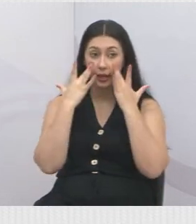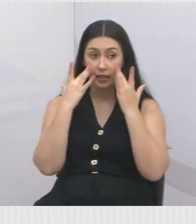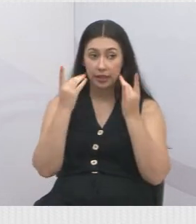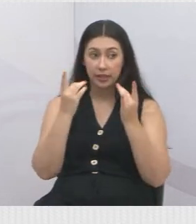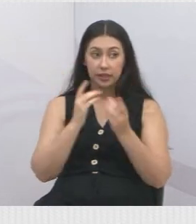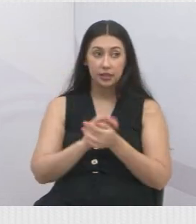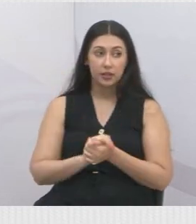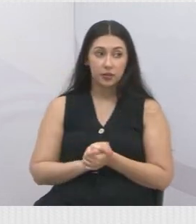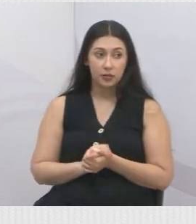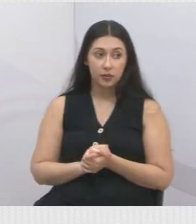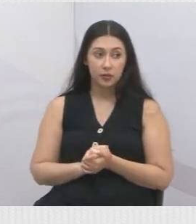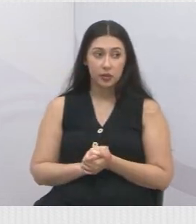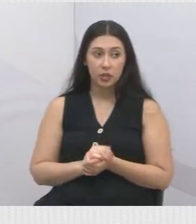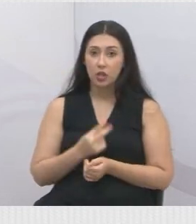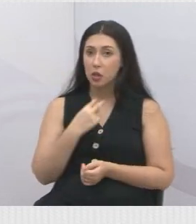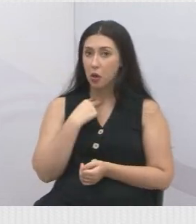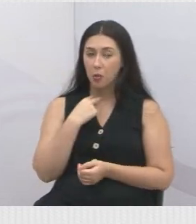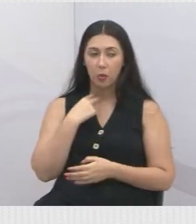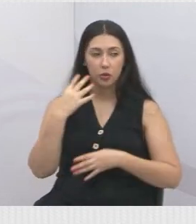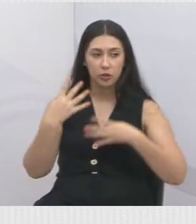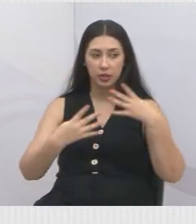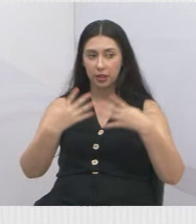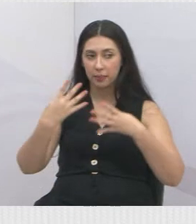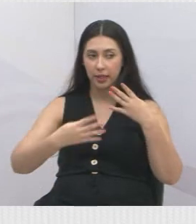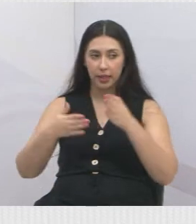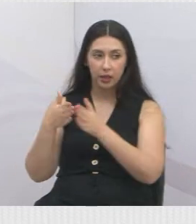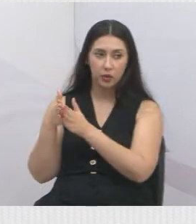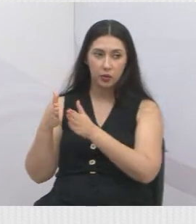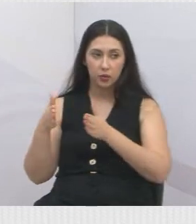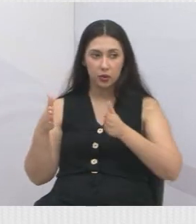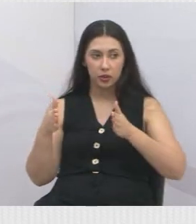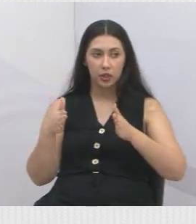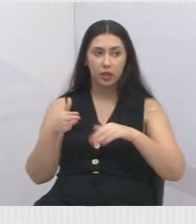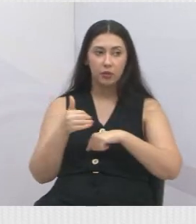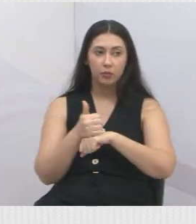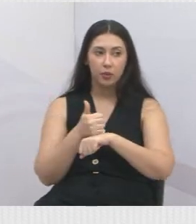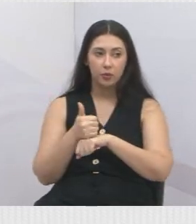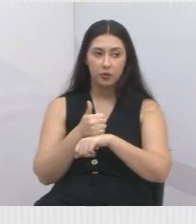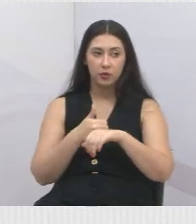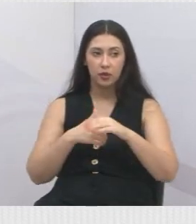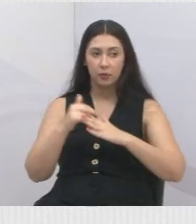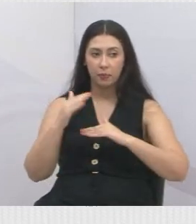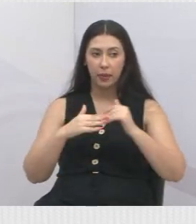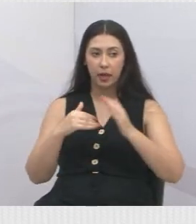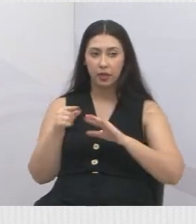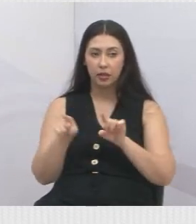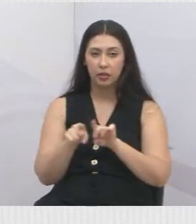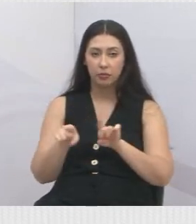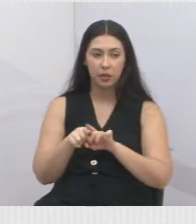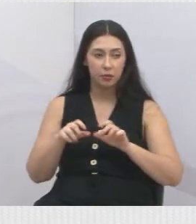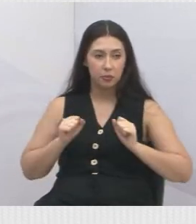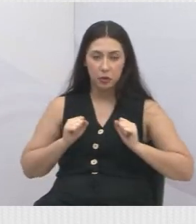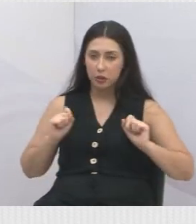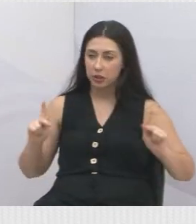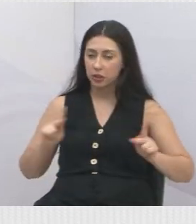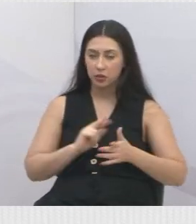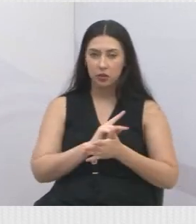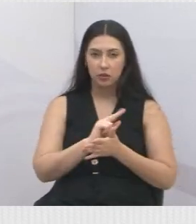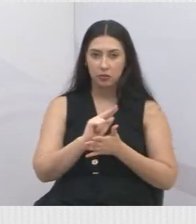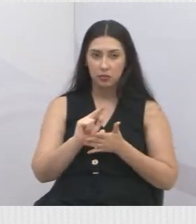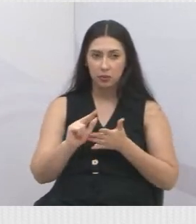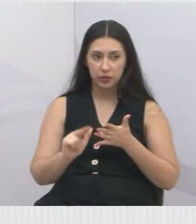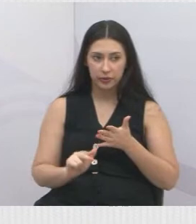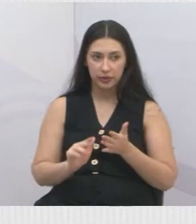final. Sem prejuízo para o tempo de efetivo exercício, aposentadoria e quaisquer outros fins.